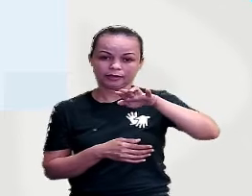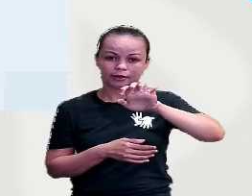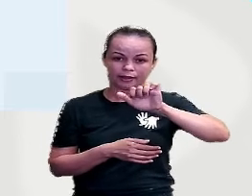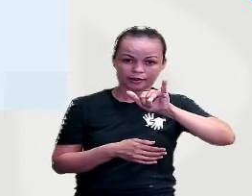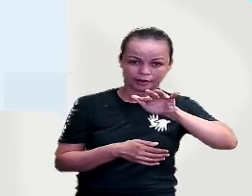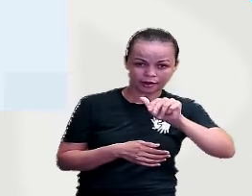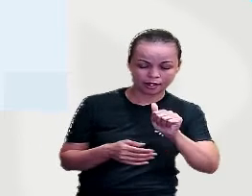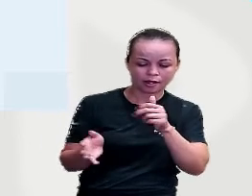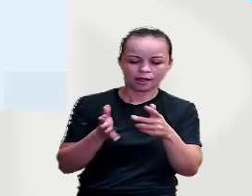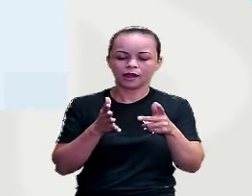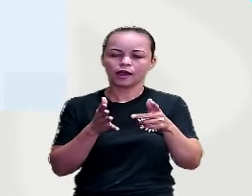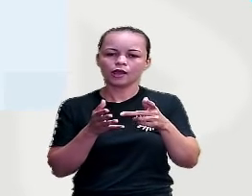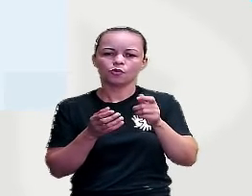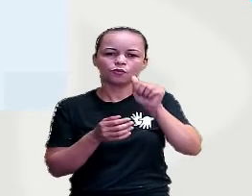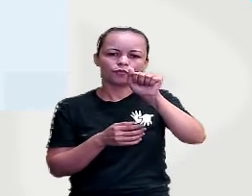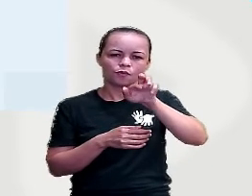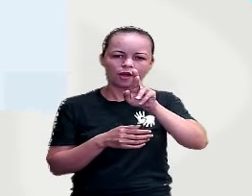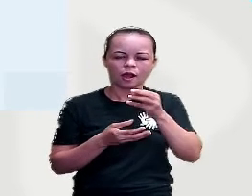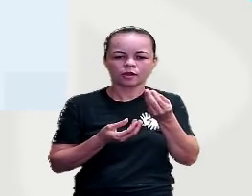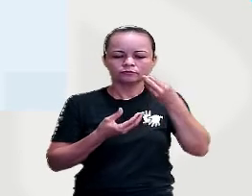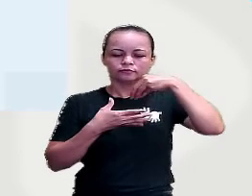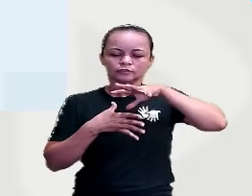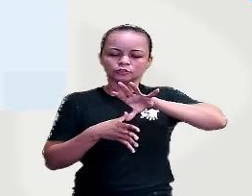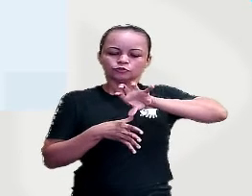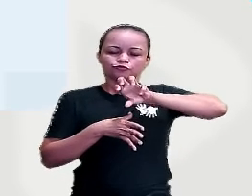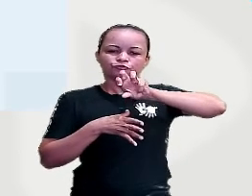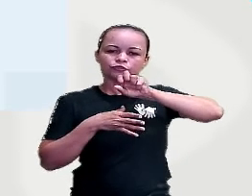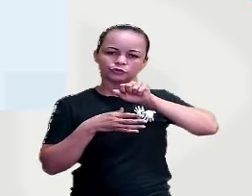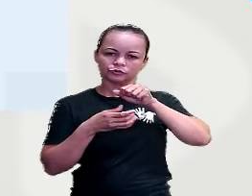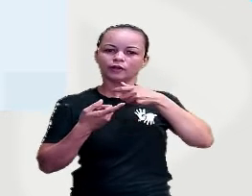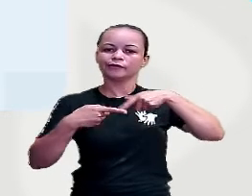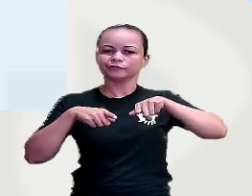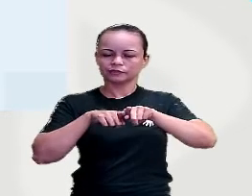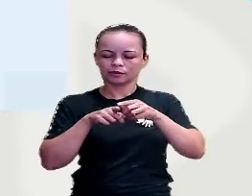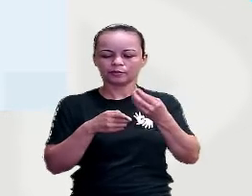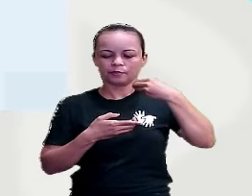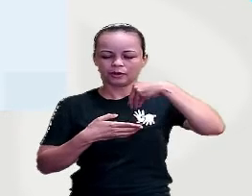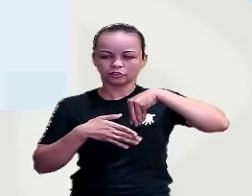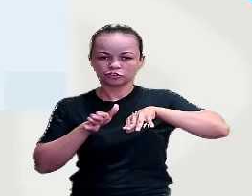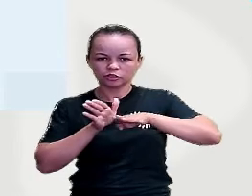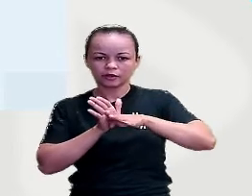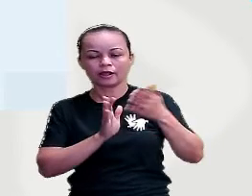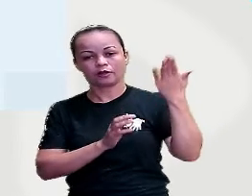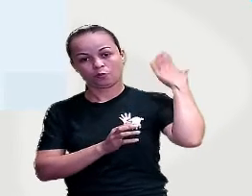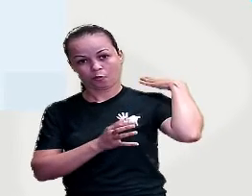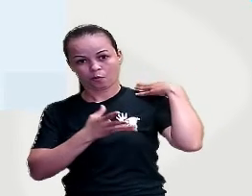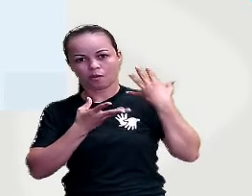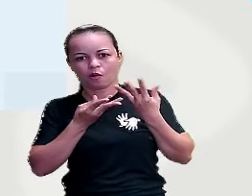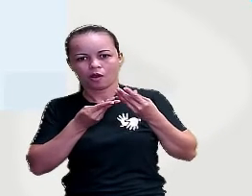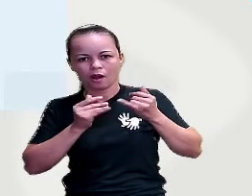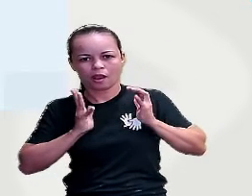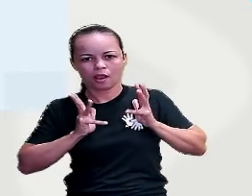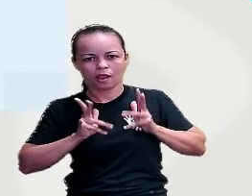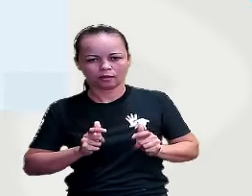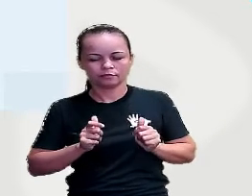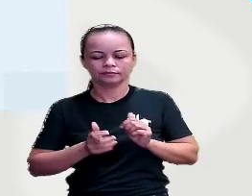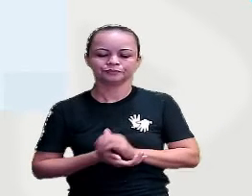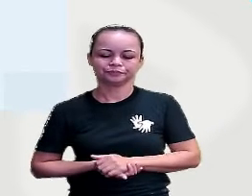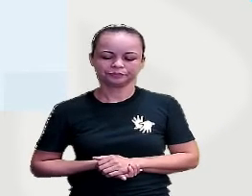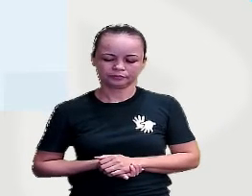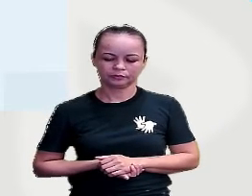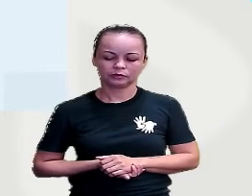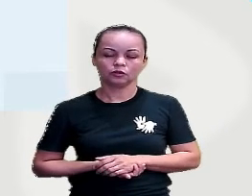aquecido, umidificado e filtrado, para que ele possa chegar lá nos nossos pulmões limpo. Os